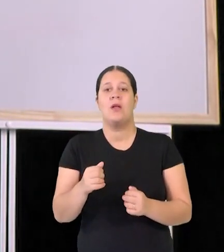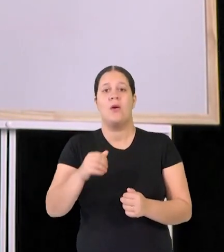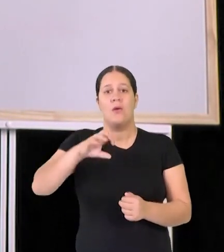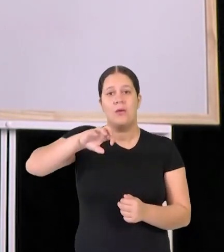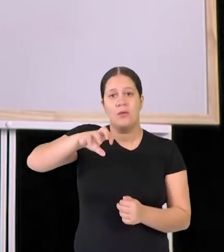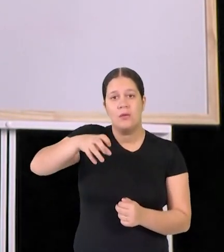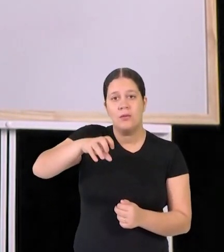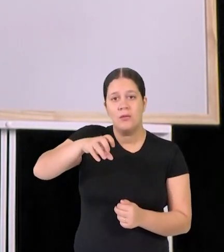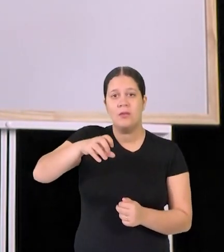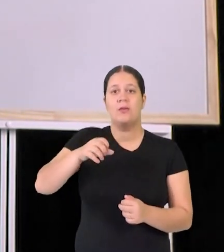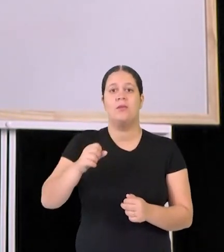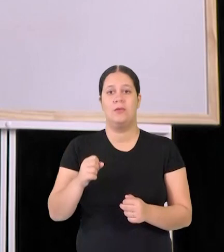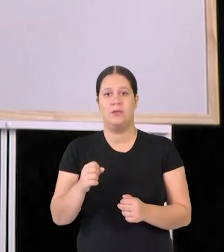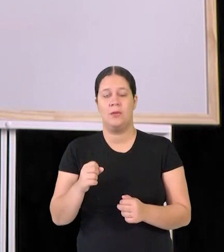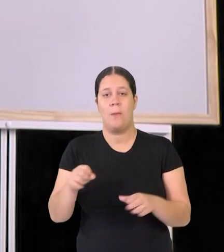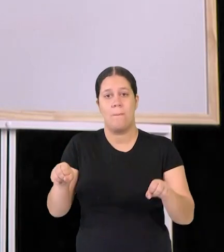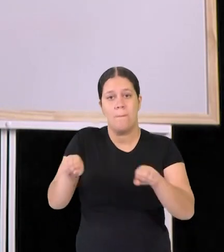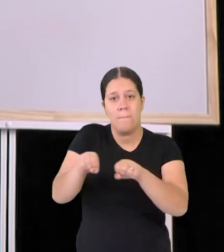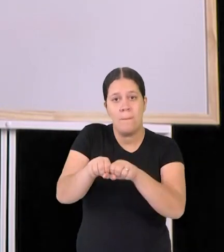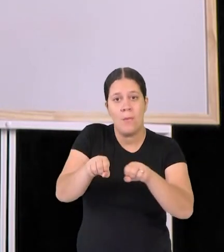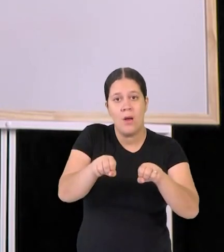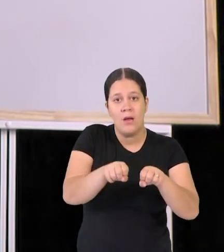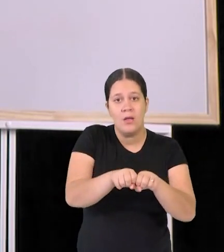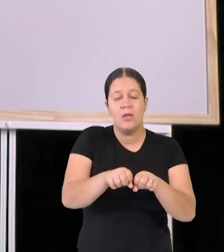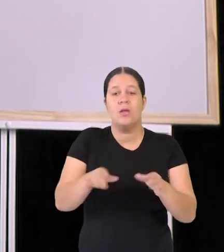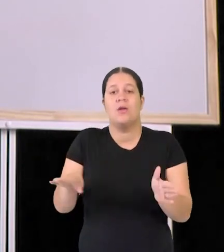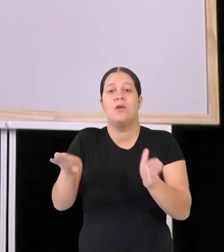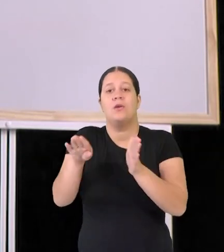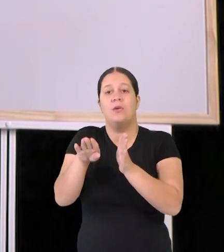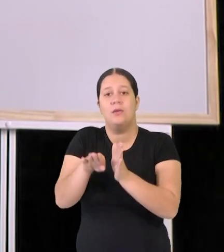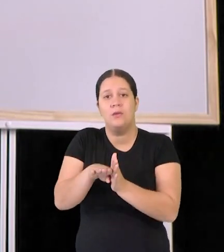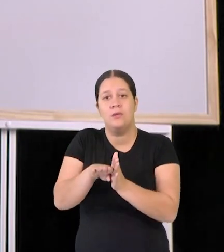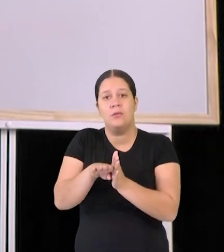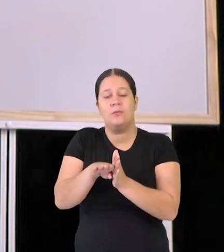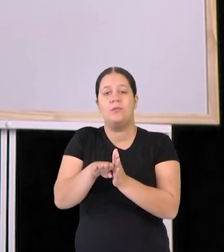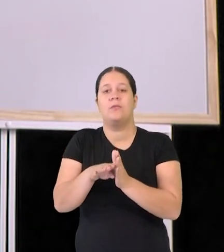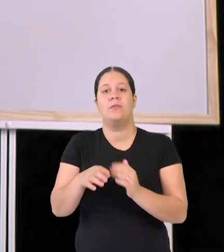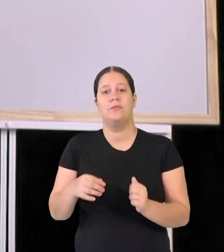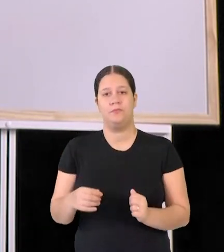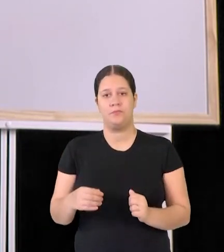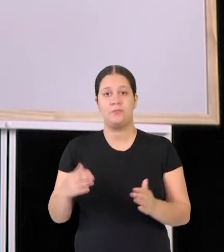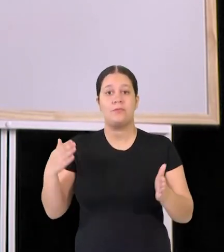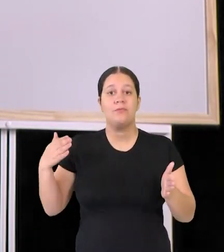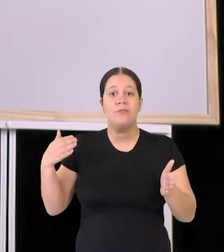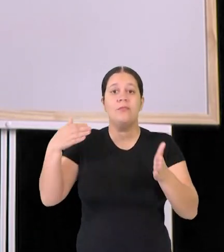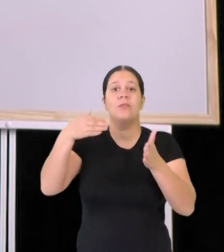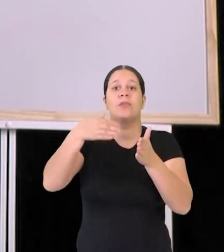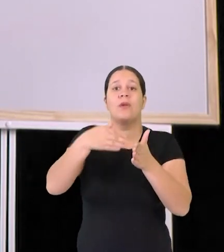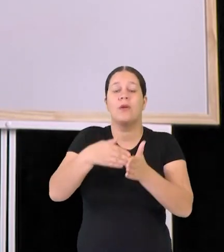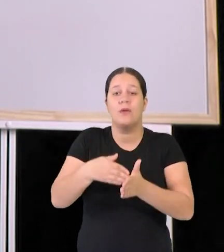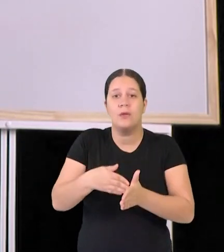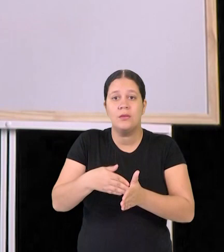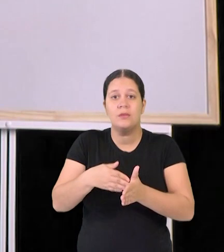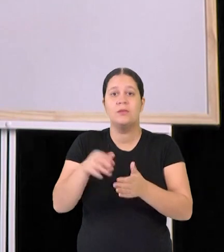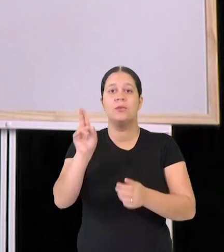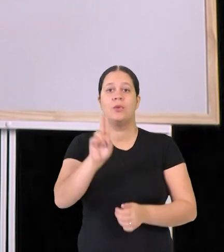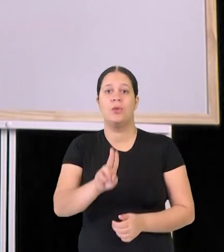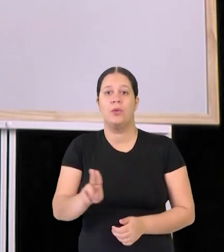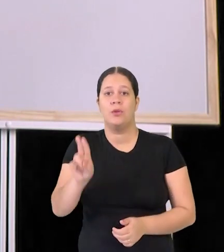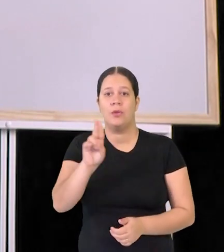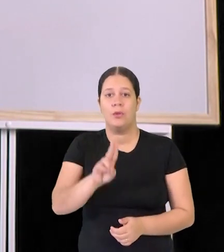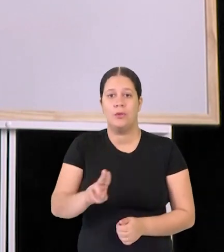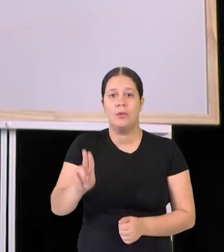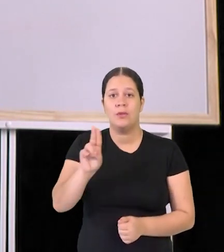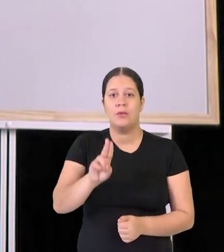ser ligado através da tubulação para chegar até o que vai ser